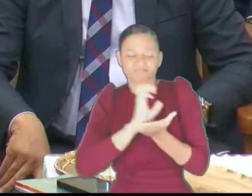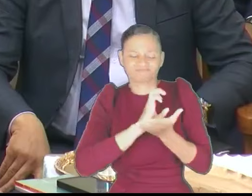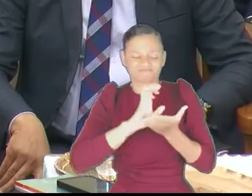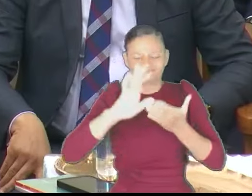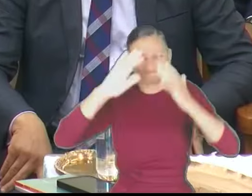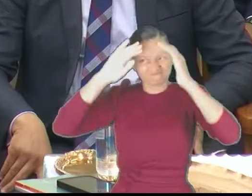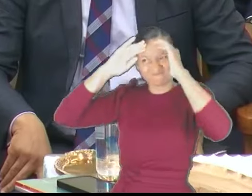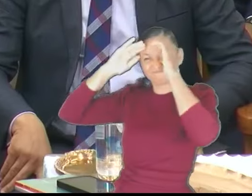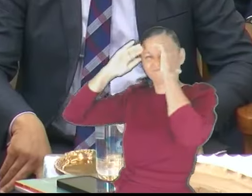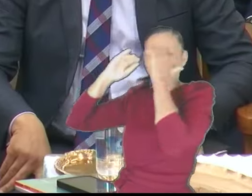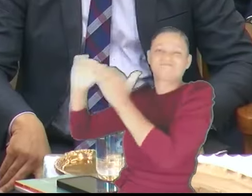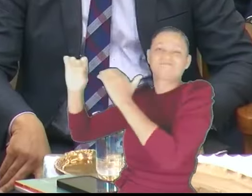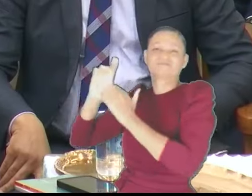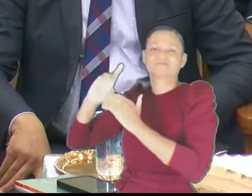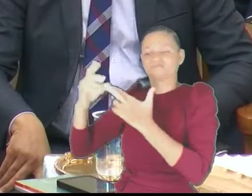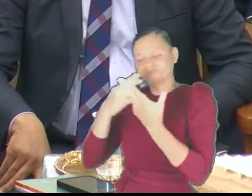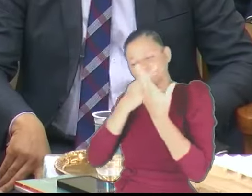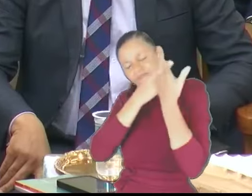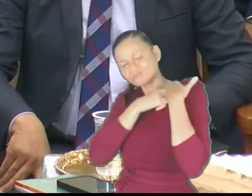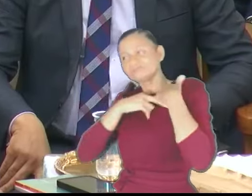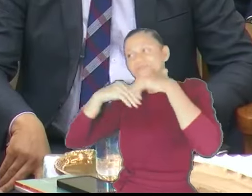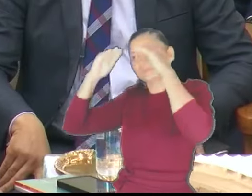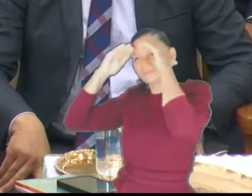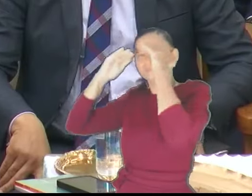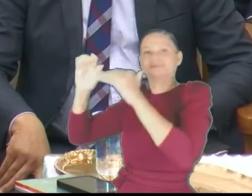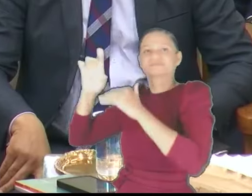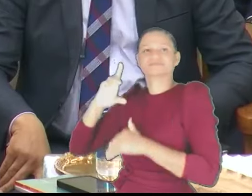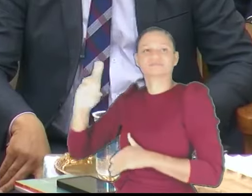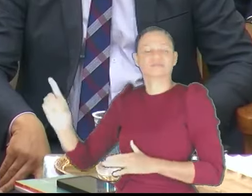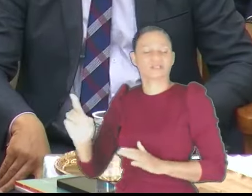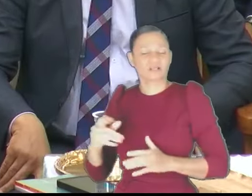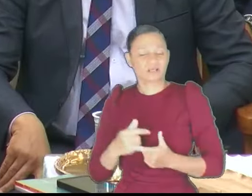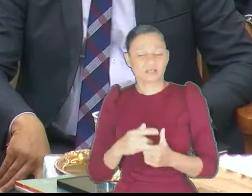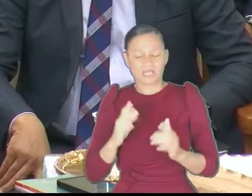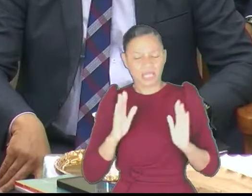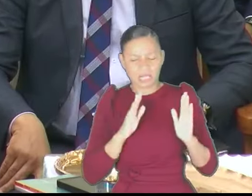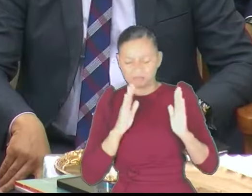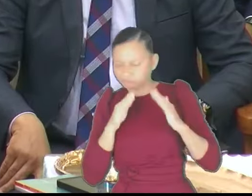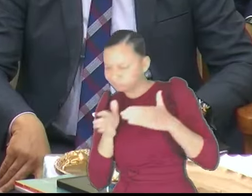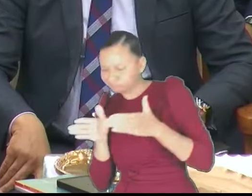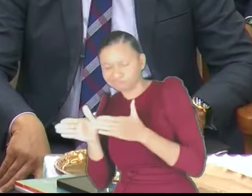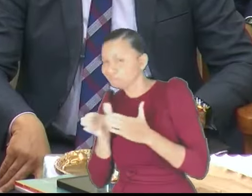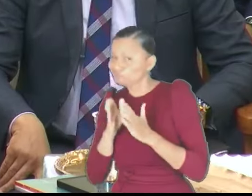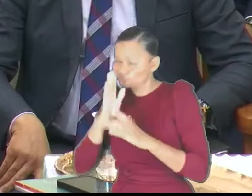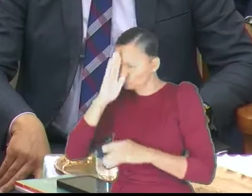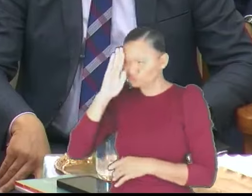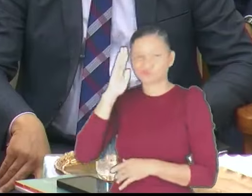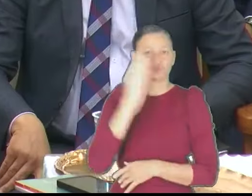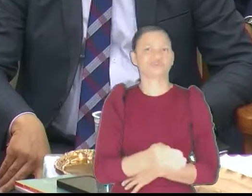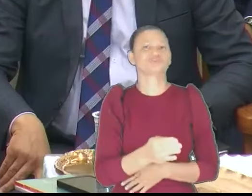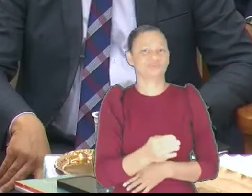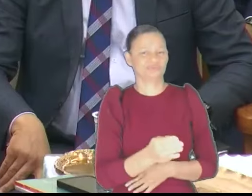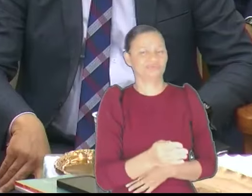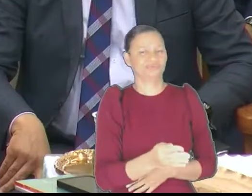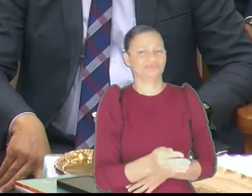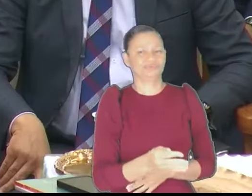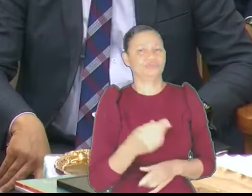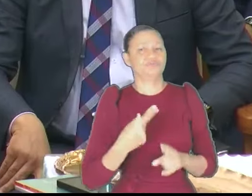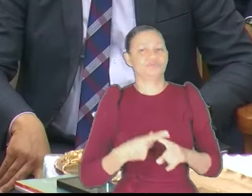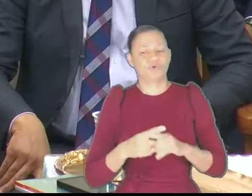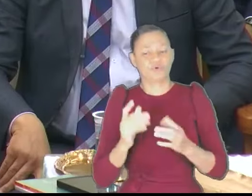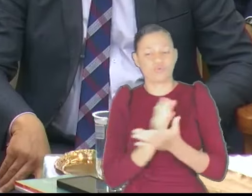Deus, irmão. Porque a igreja que tem compromisso com Deus, ela não faz curva na mensagem. Não. Porque tem igreja